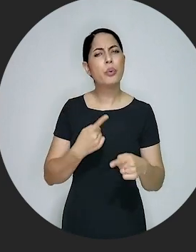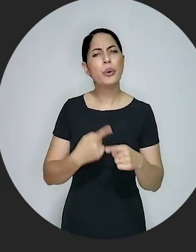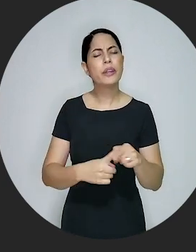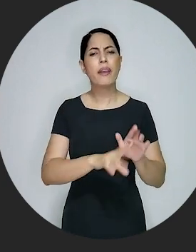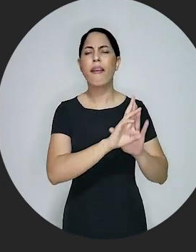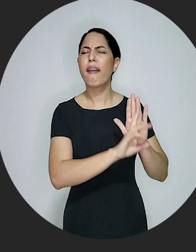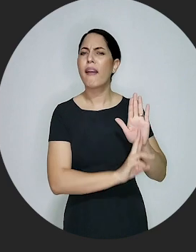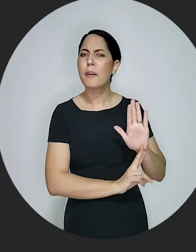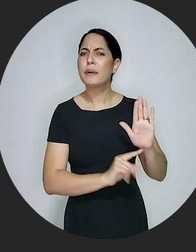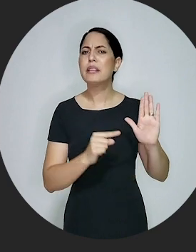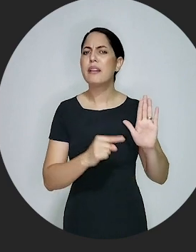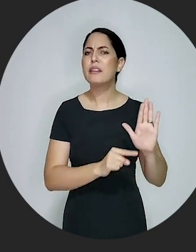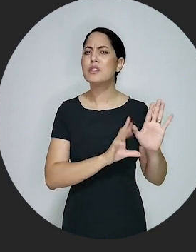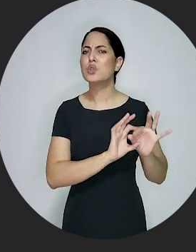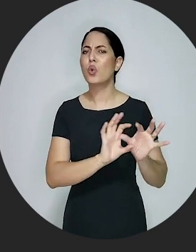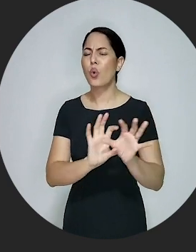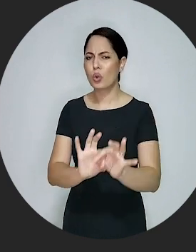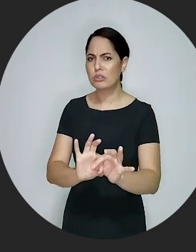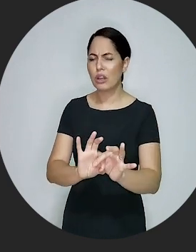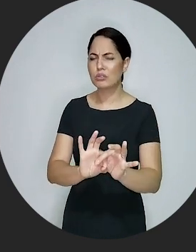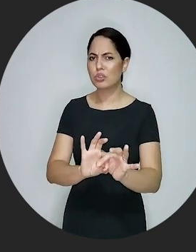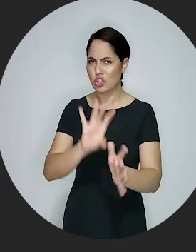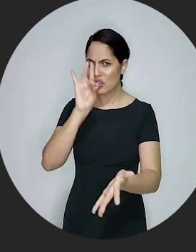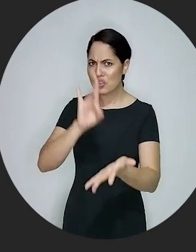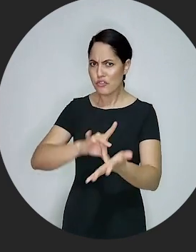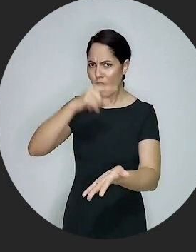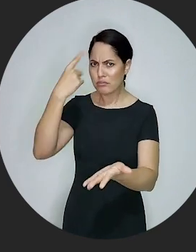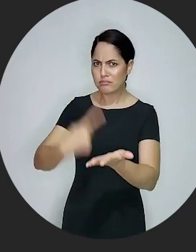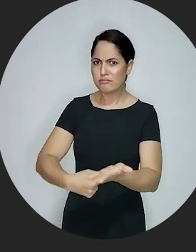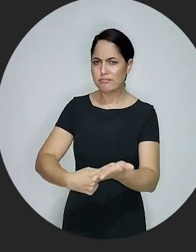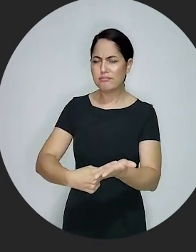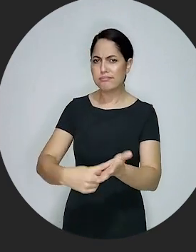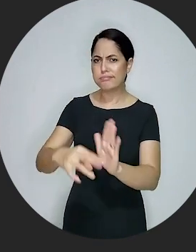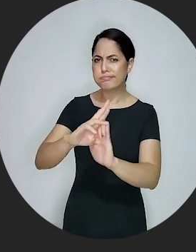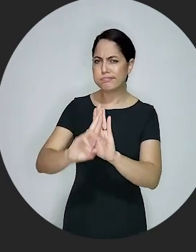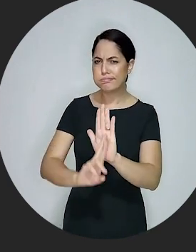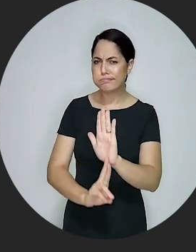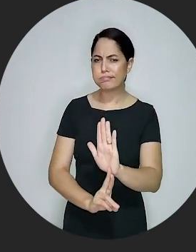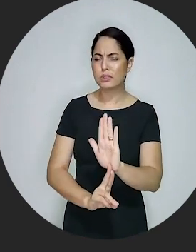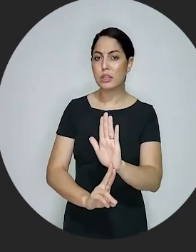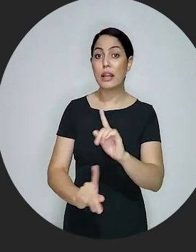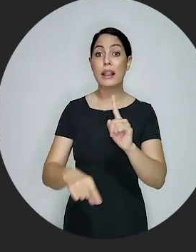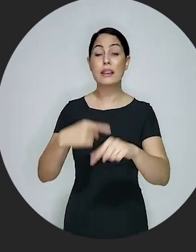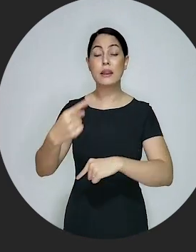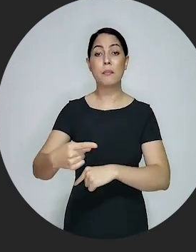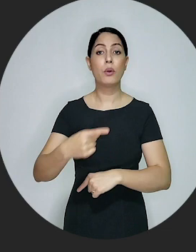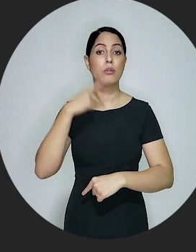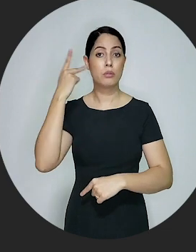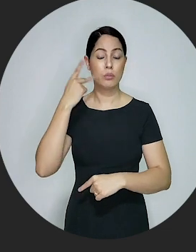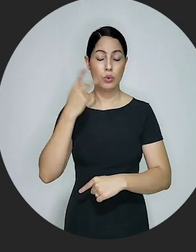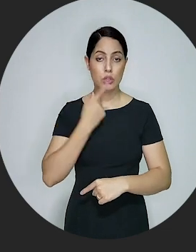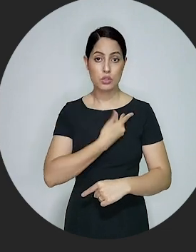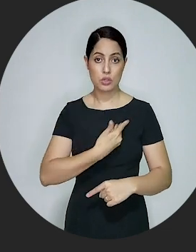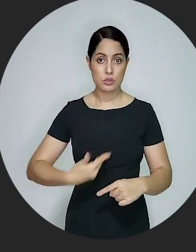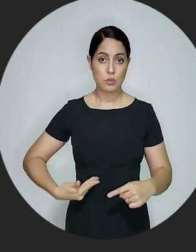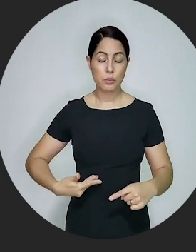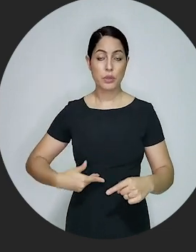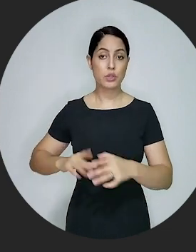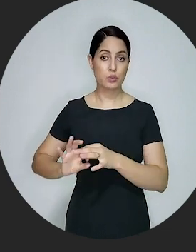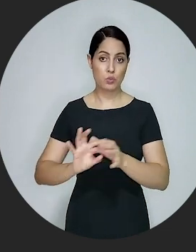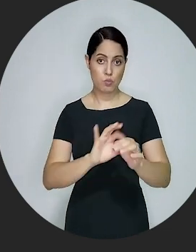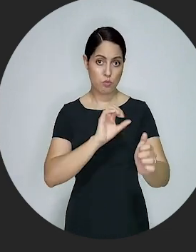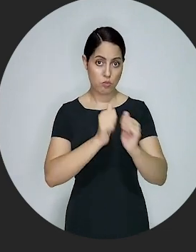inquirir porquê regulamentar e os fatores que influenciam a regulamentação, depois passar revista às políticas públicas